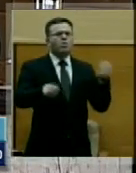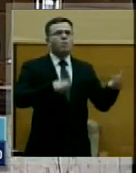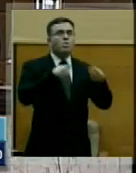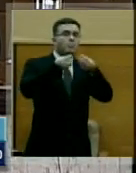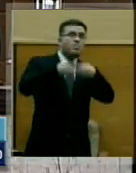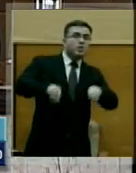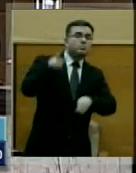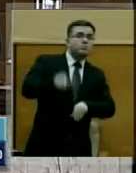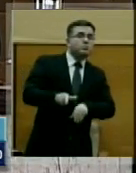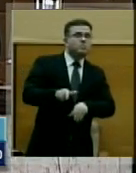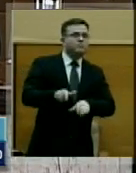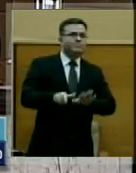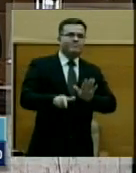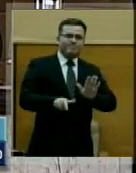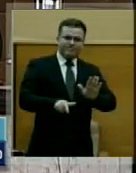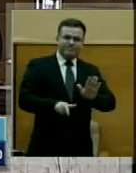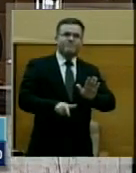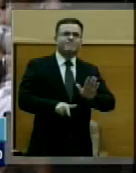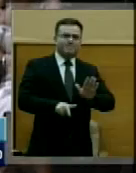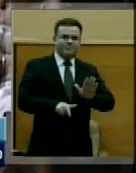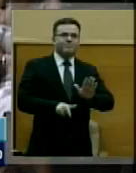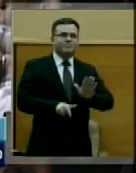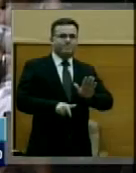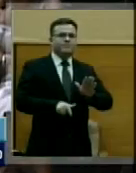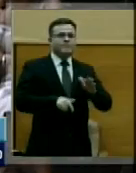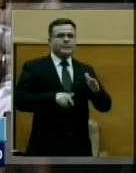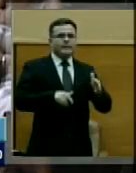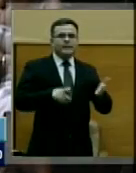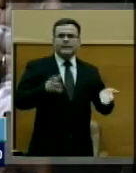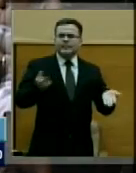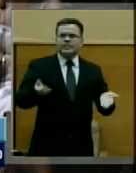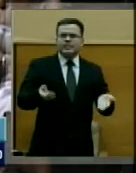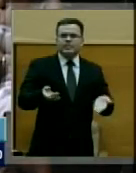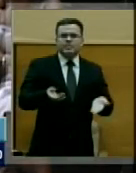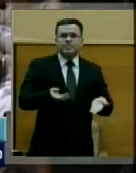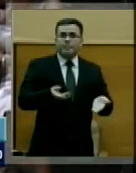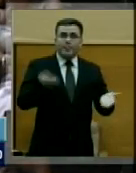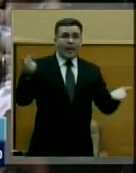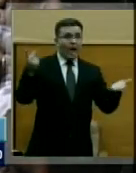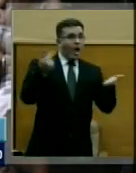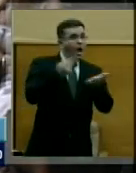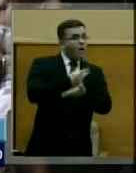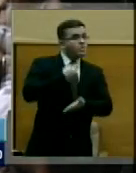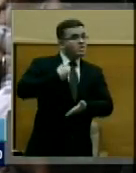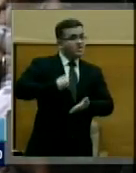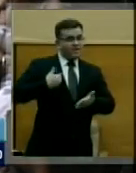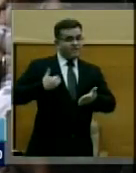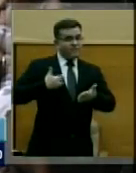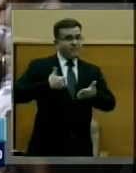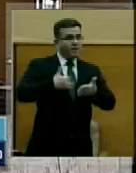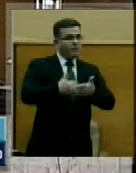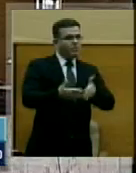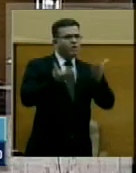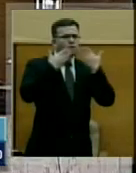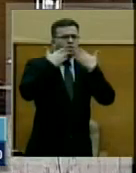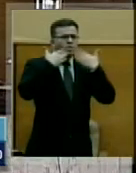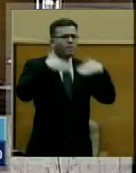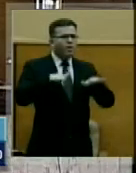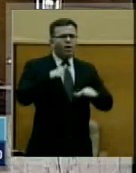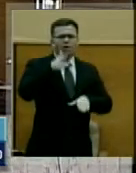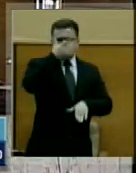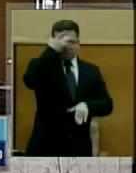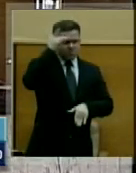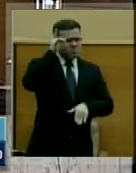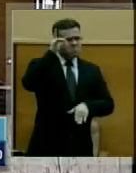sociedade? Ao glorificar acontecimentos da vida que seriam comuns a qualquer outra pessoa sem